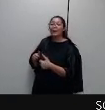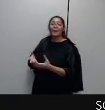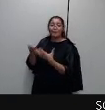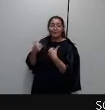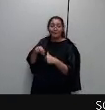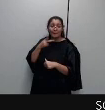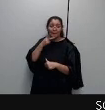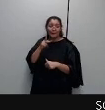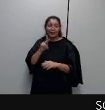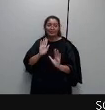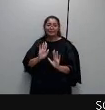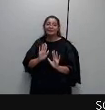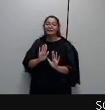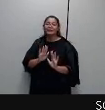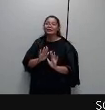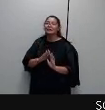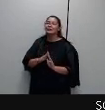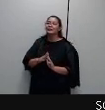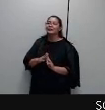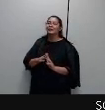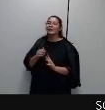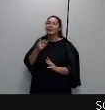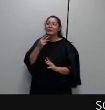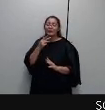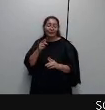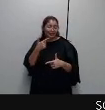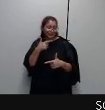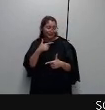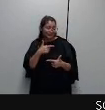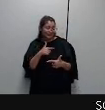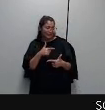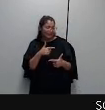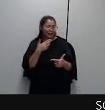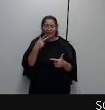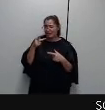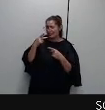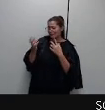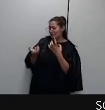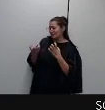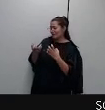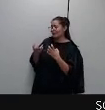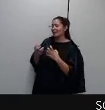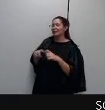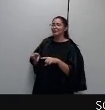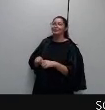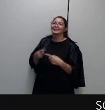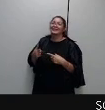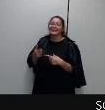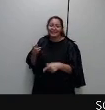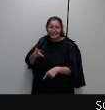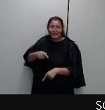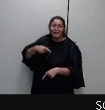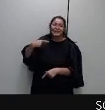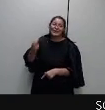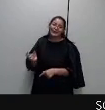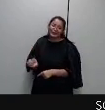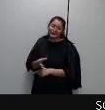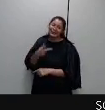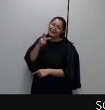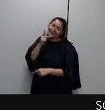todo proposta que eu faço dedão falar eu quero fica à vontade Ministro